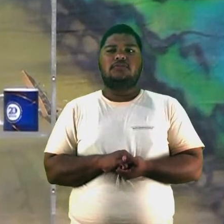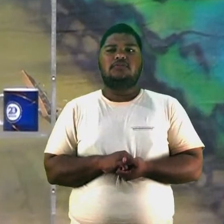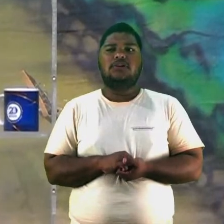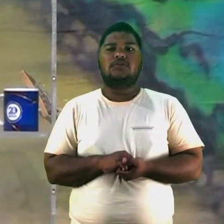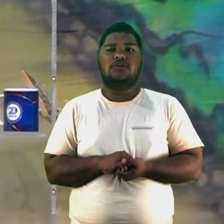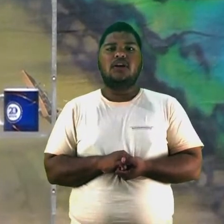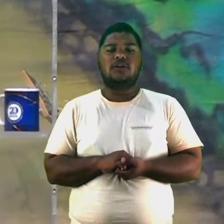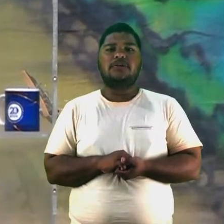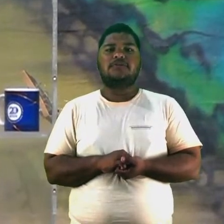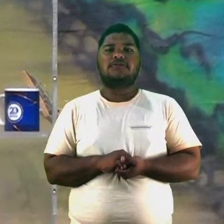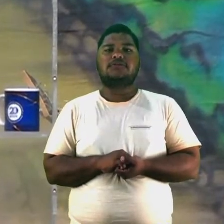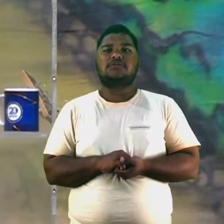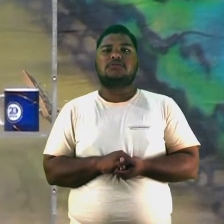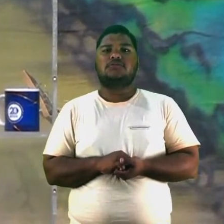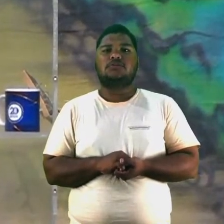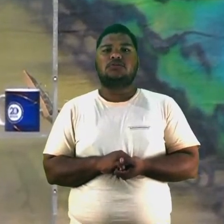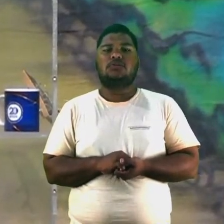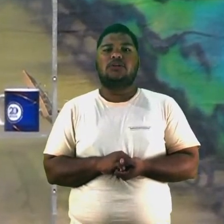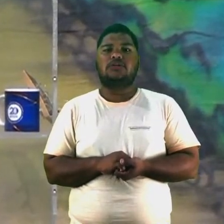Esses dias ele conversou comigo e disse: pastor,